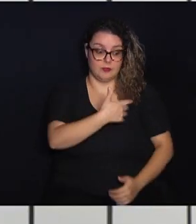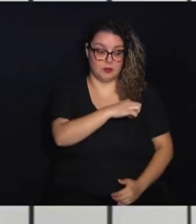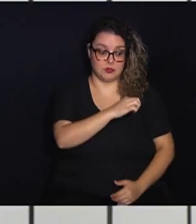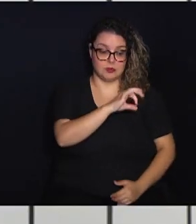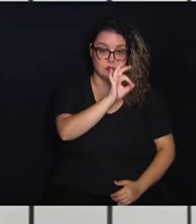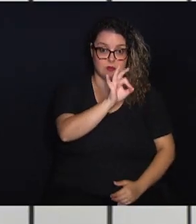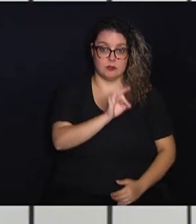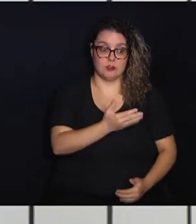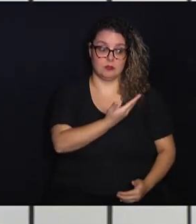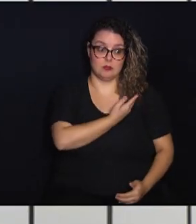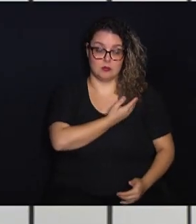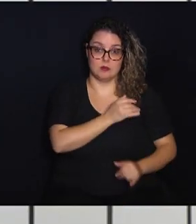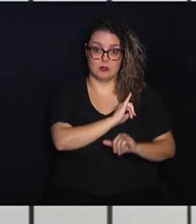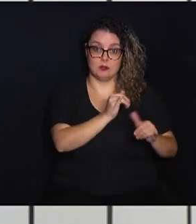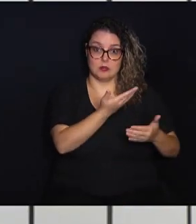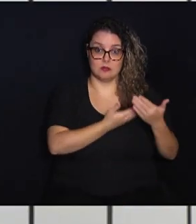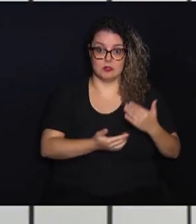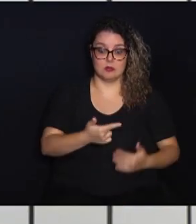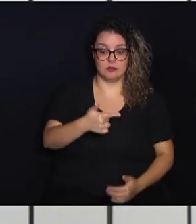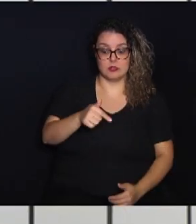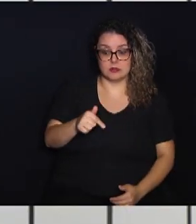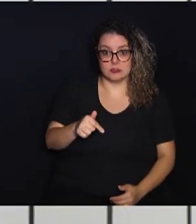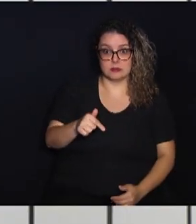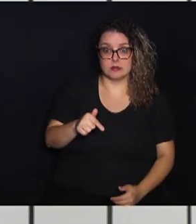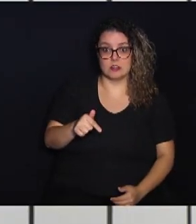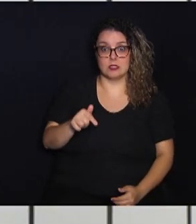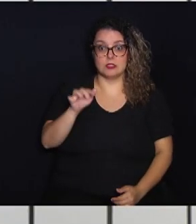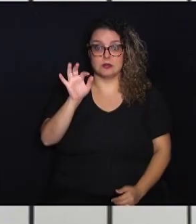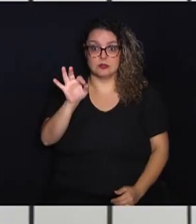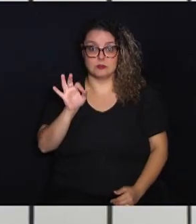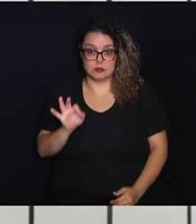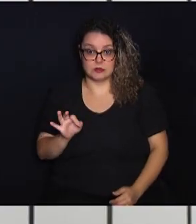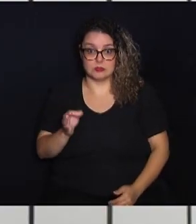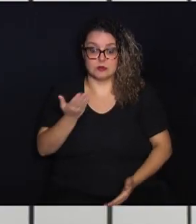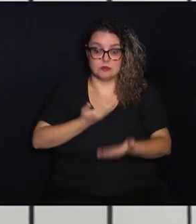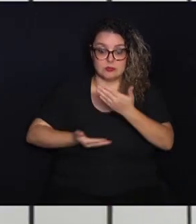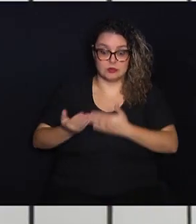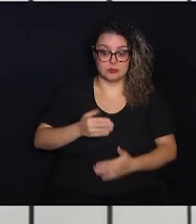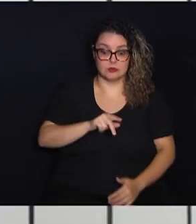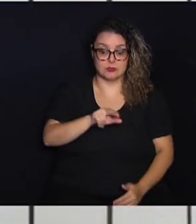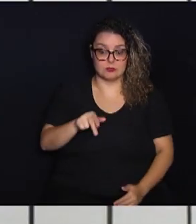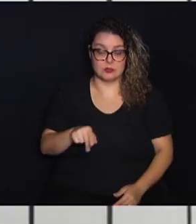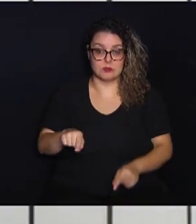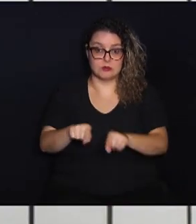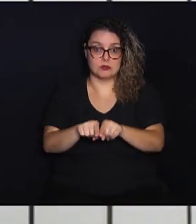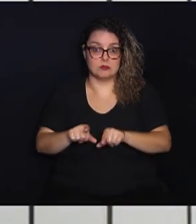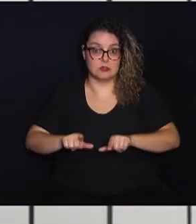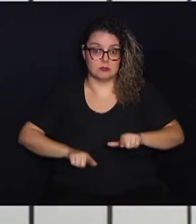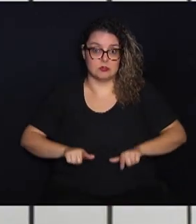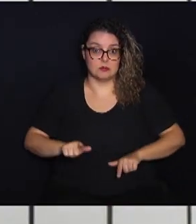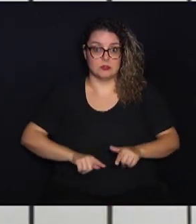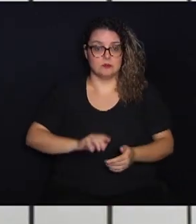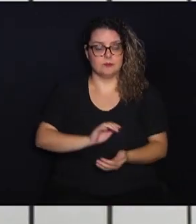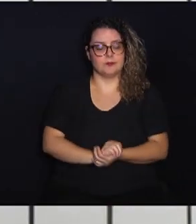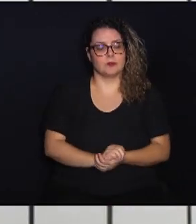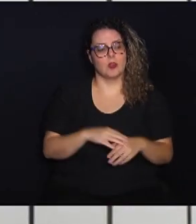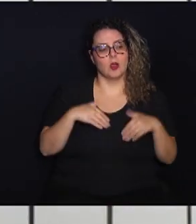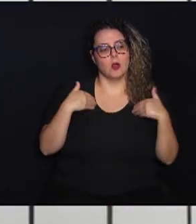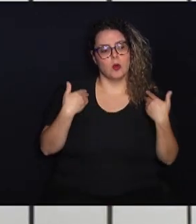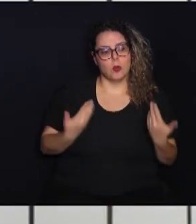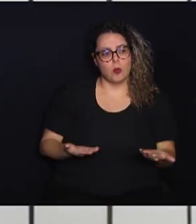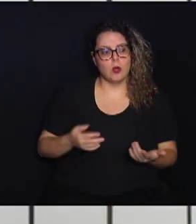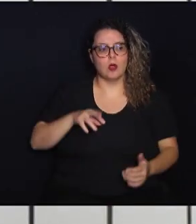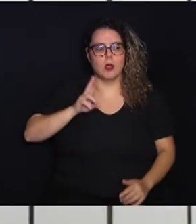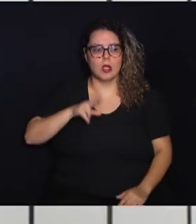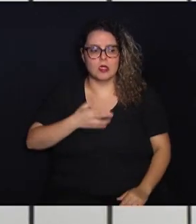e 17% dividiram com os irmãos ou primos. Viviane, seu ponto de vista, qual o motivo dos pais não acreditarem